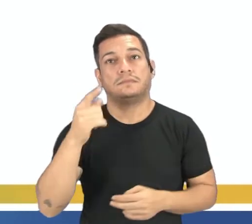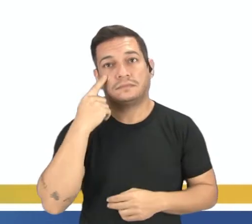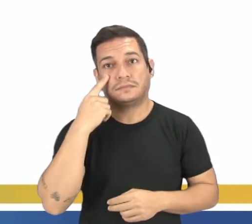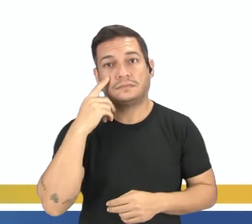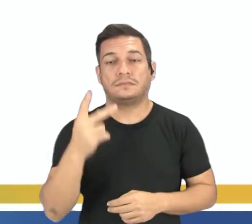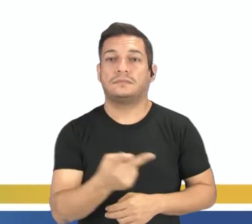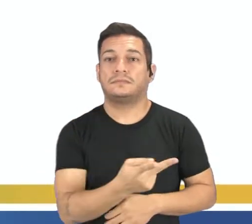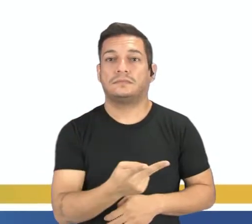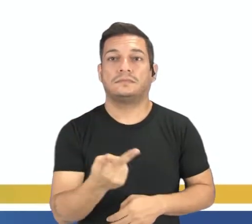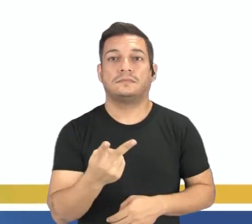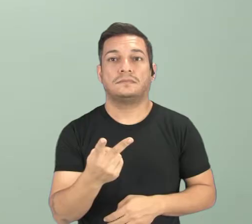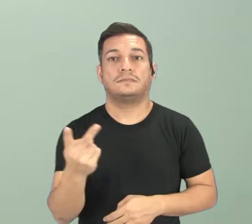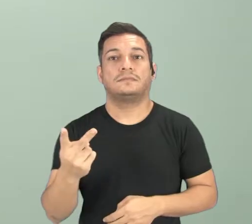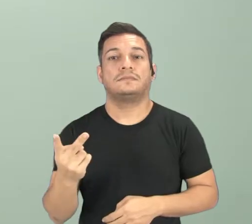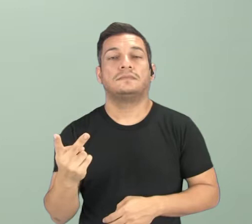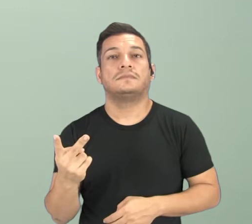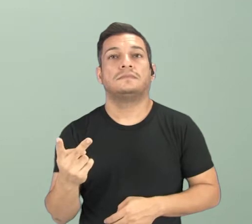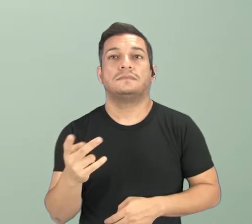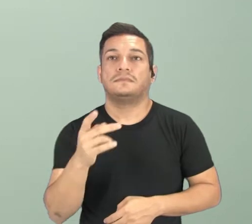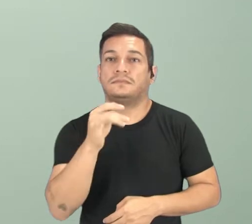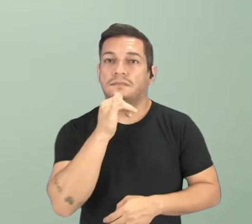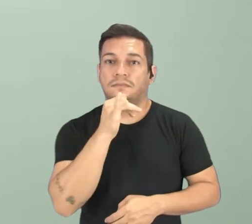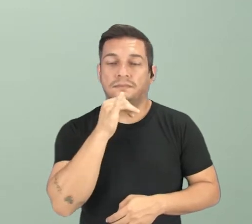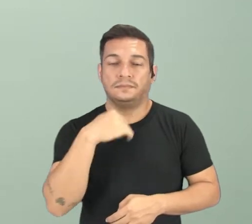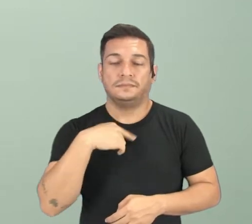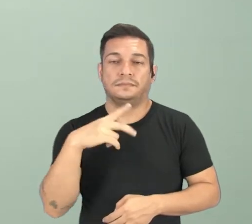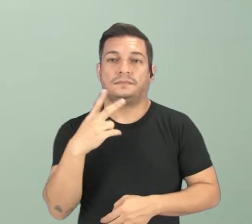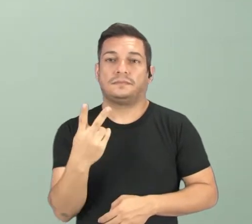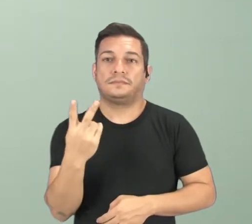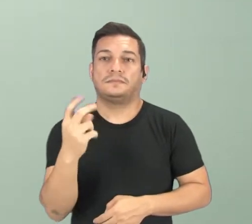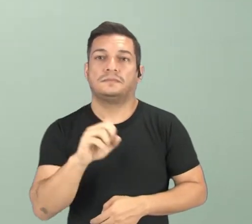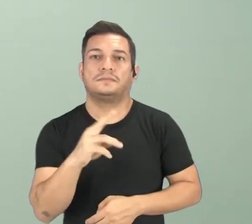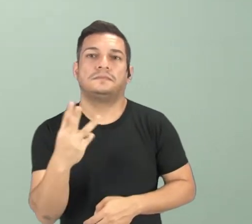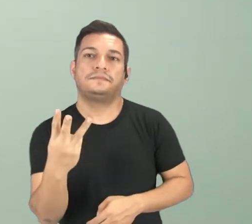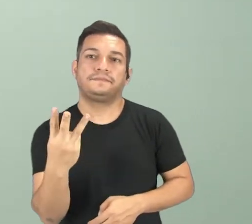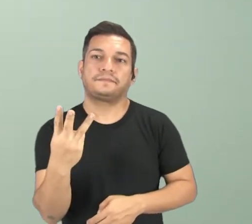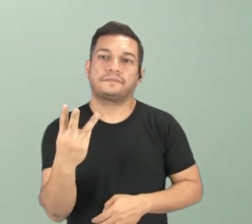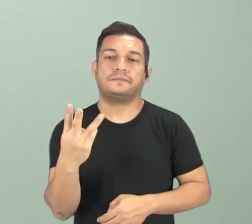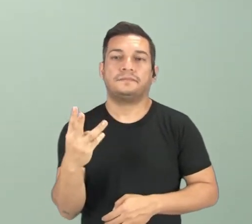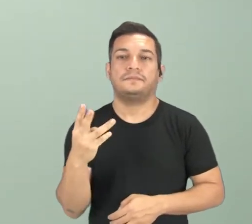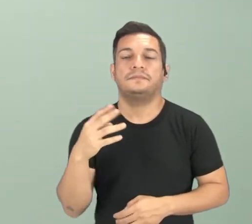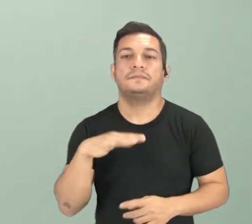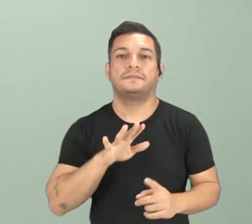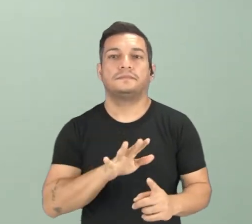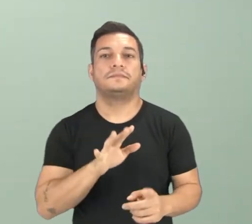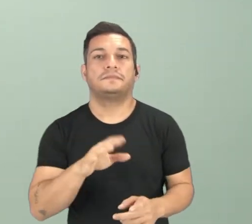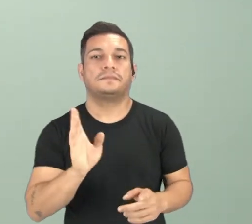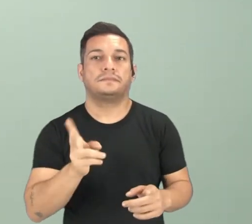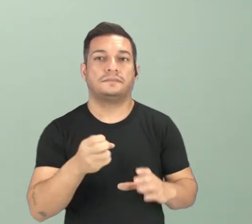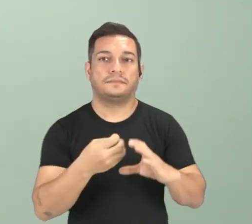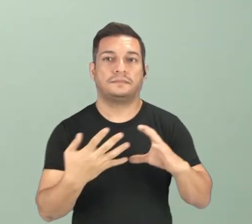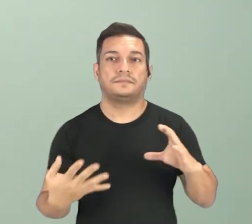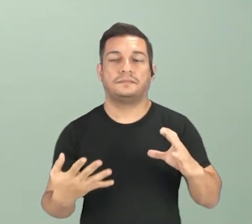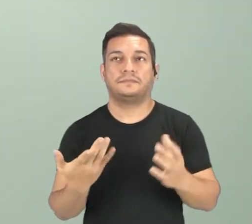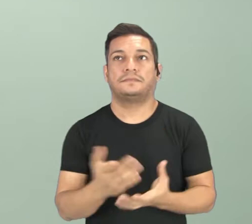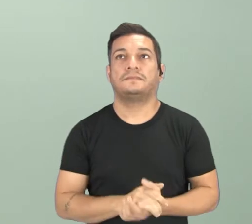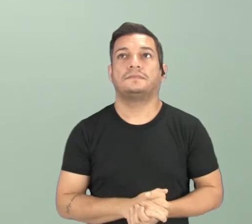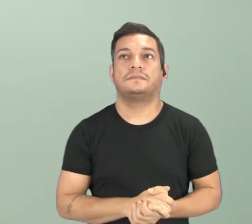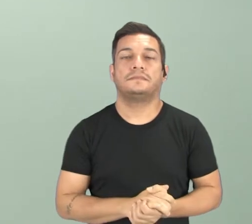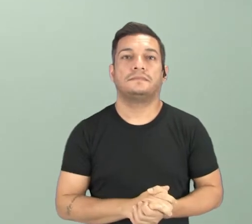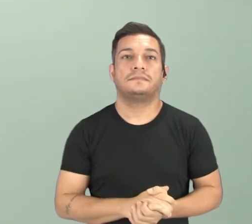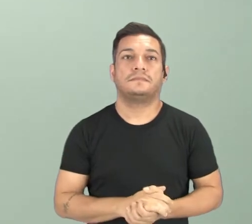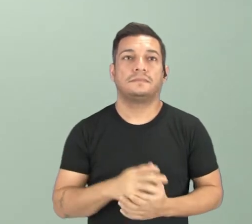os parezinhos, então, por exemplo, eu vou ter 2 ou 3 pares influenciando numa mesma característica. Lá